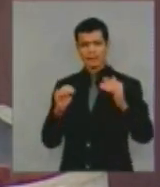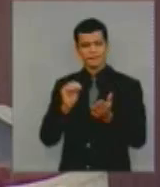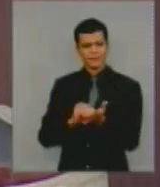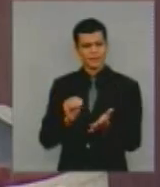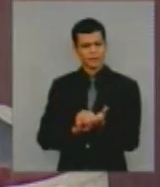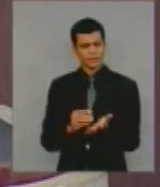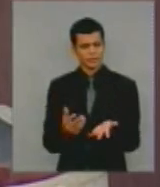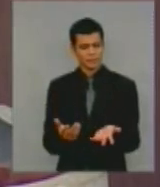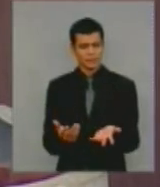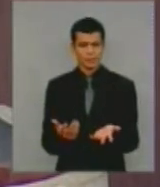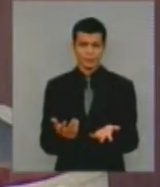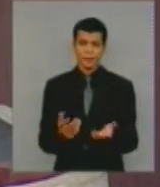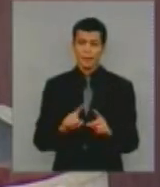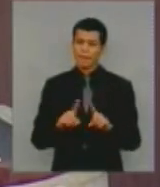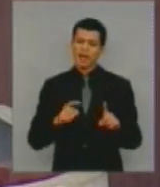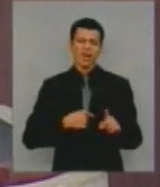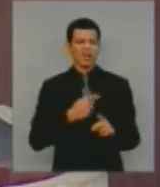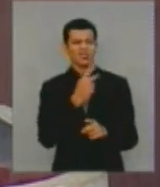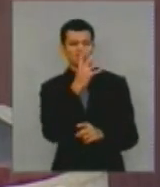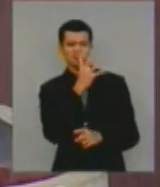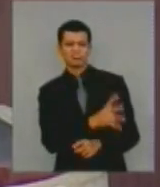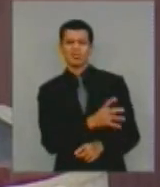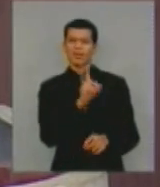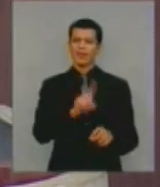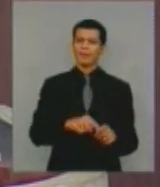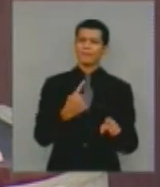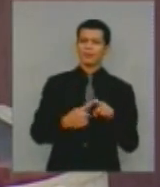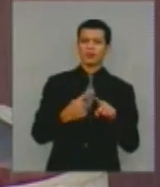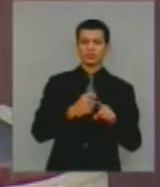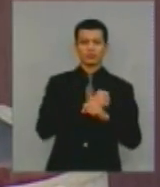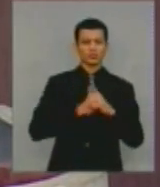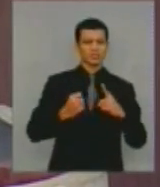gente pega os dados da vazão